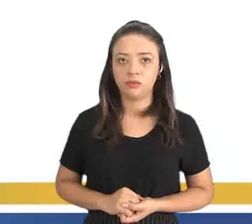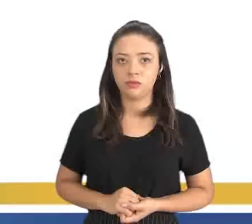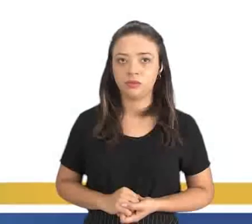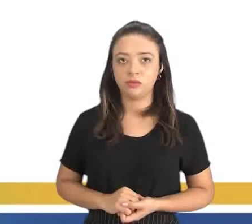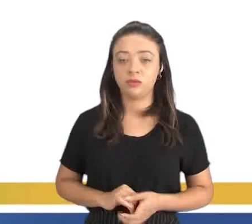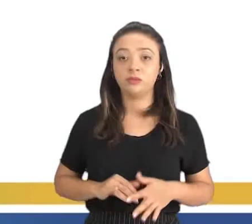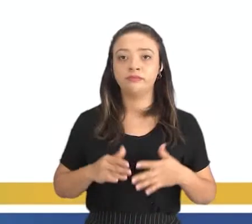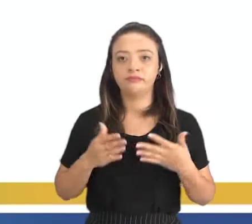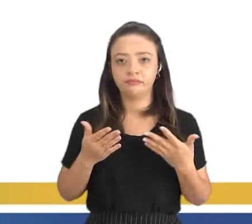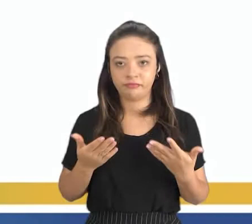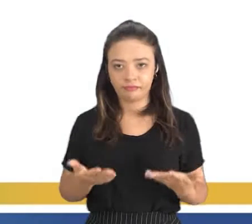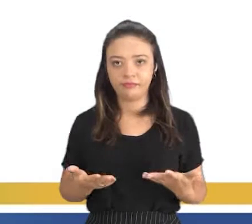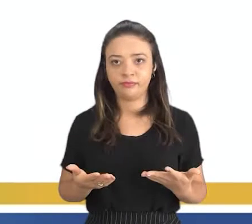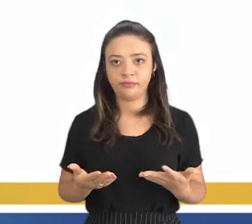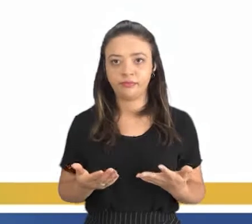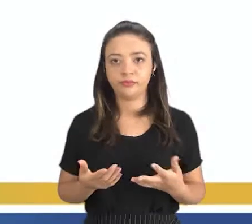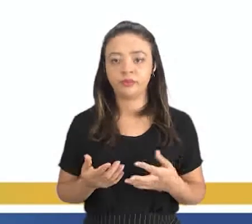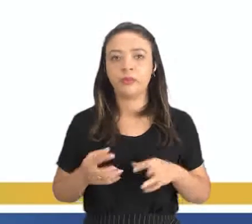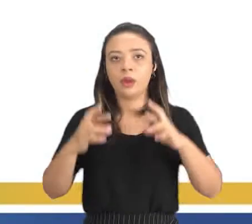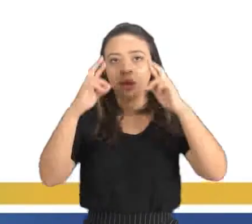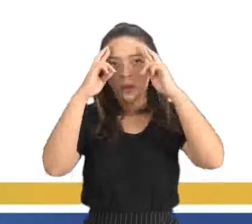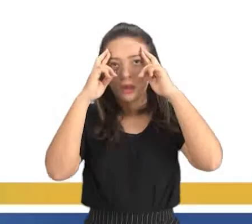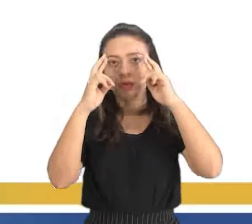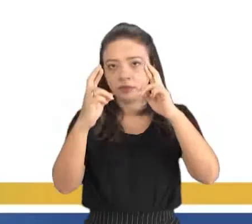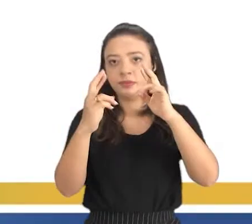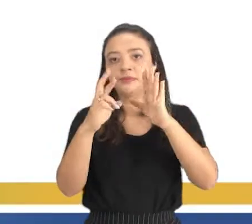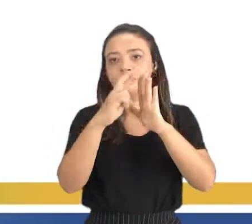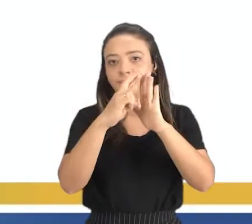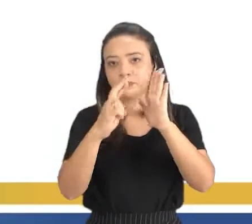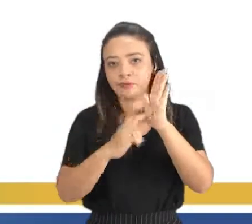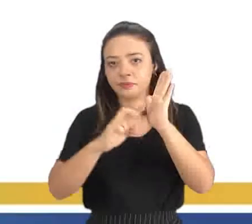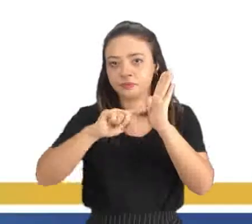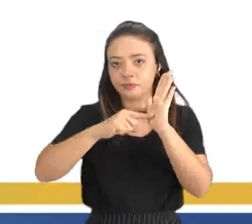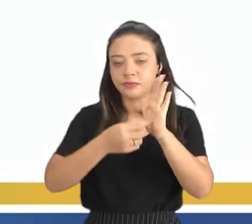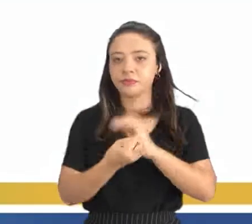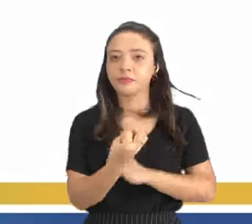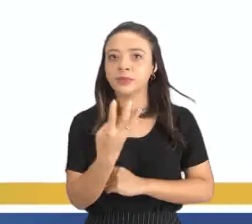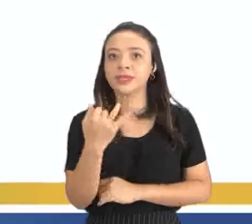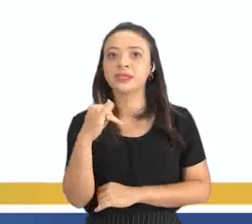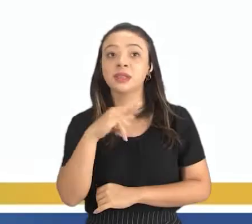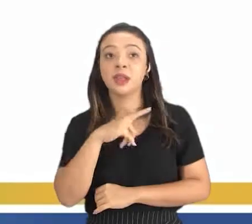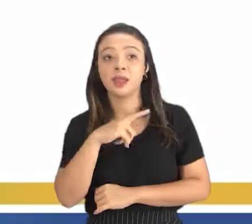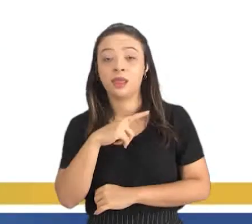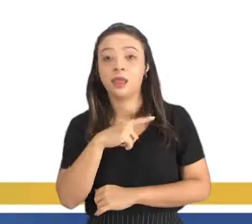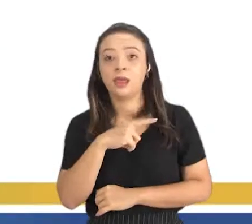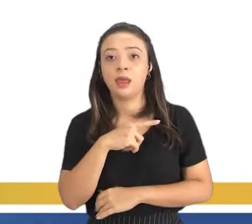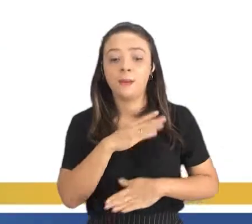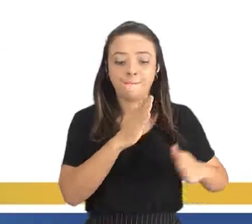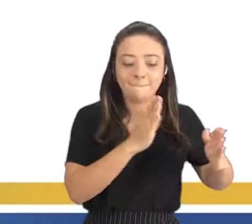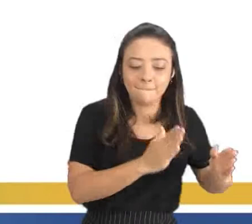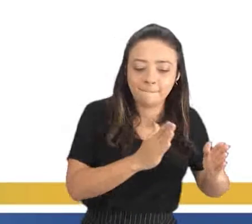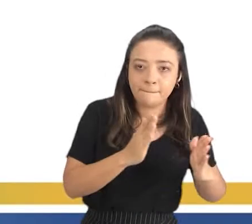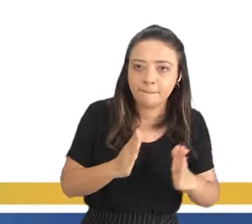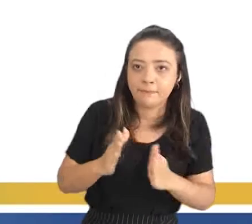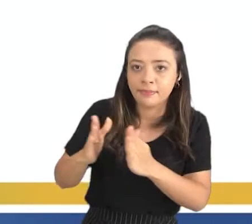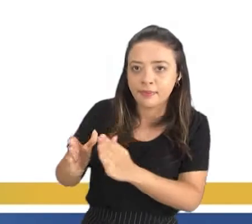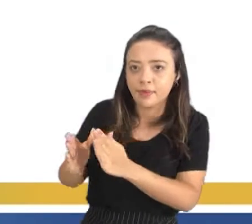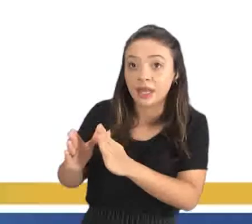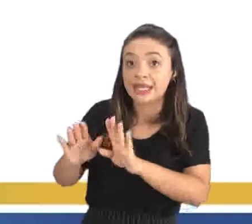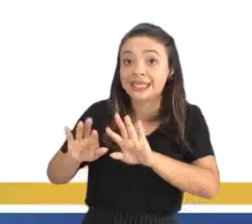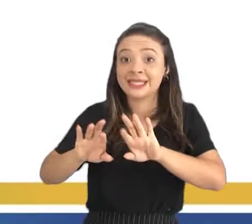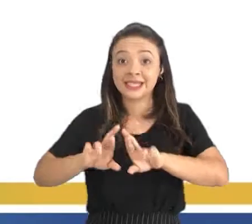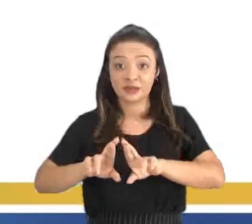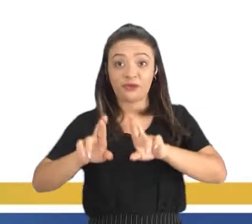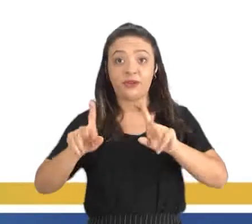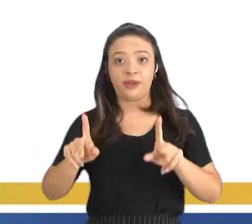48. Então, de acordo com o princípio multiplicativo da contagem, se um evento é composto por 2 ou mais etapas sucessivas e independentes, né,